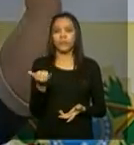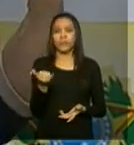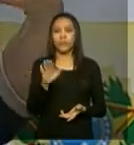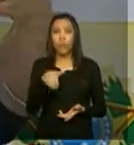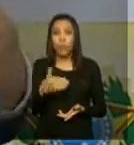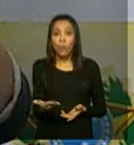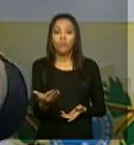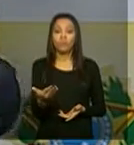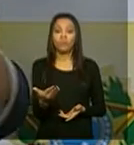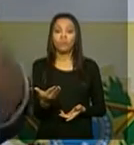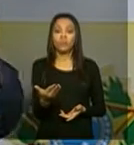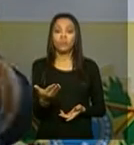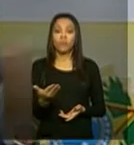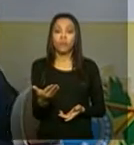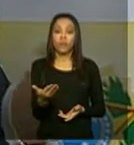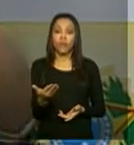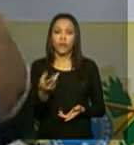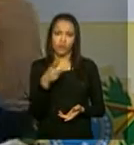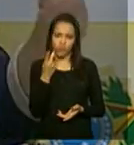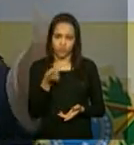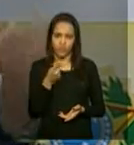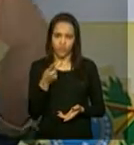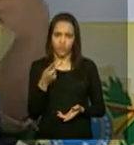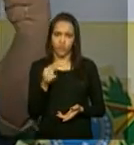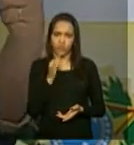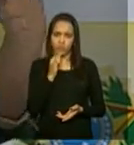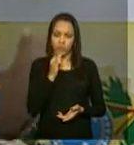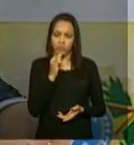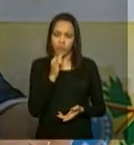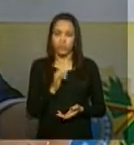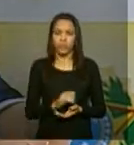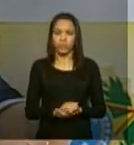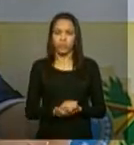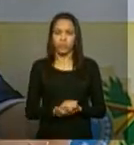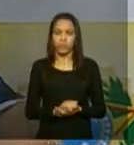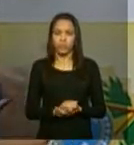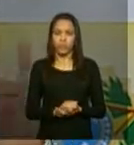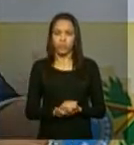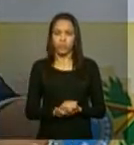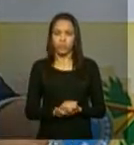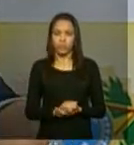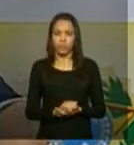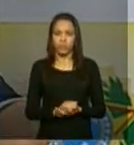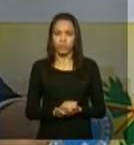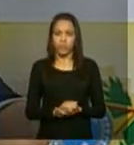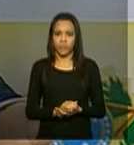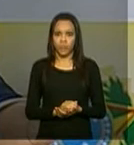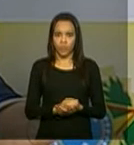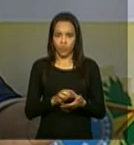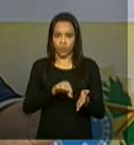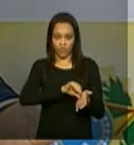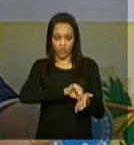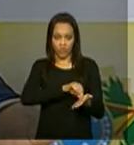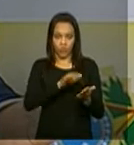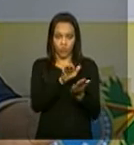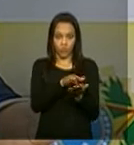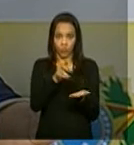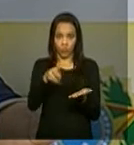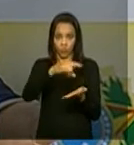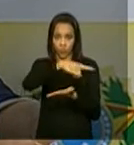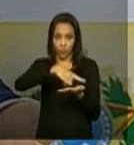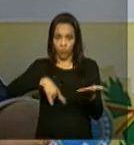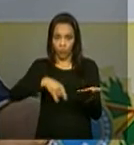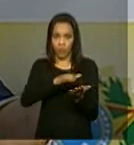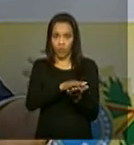colocado quando foi a neta tirar o lacre do do do laudo é que o